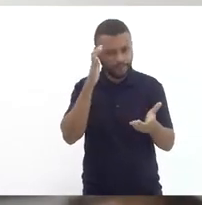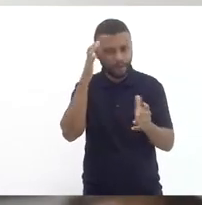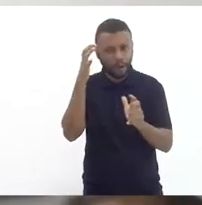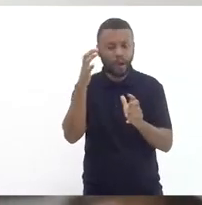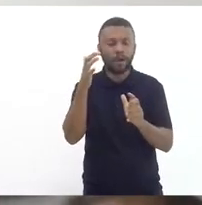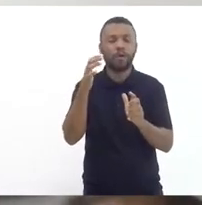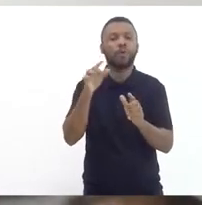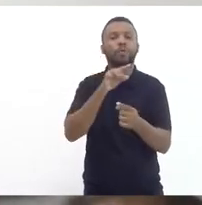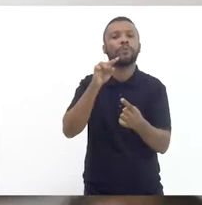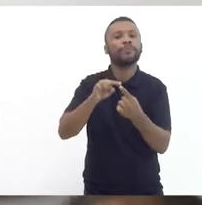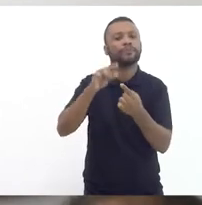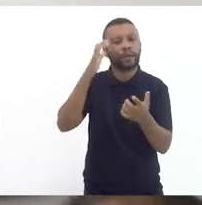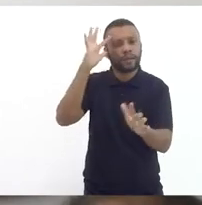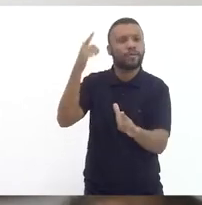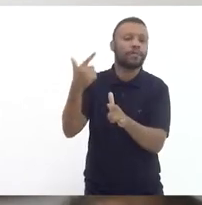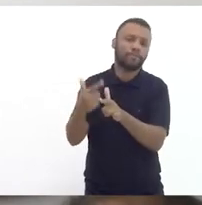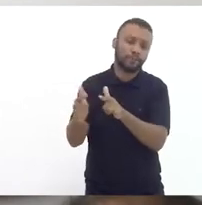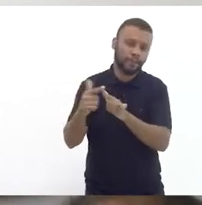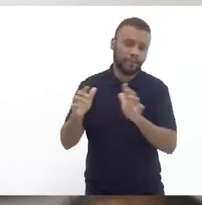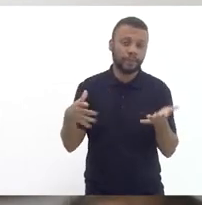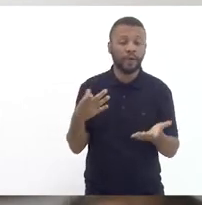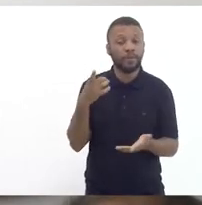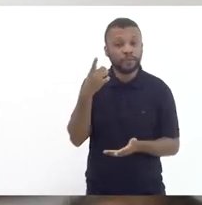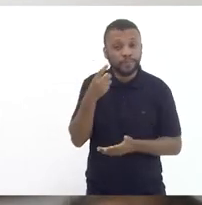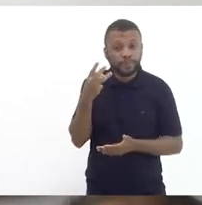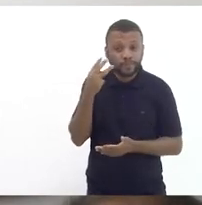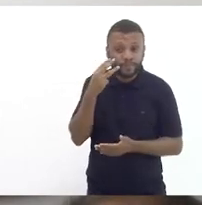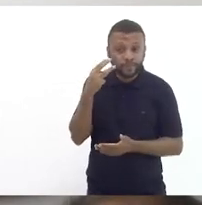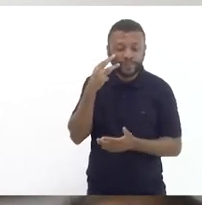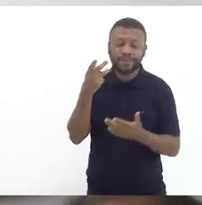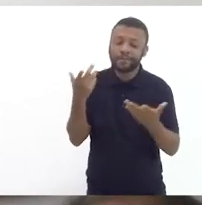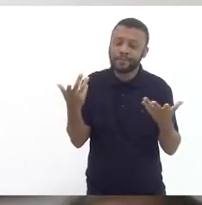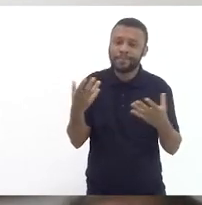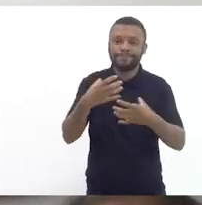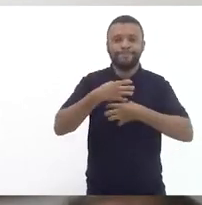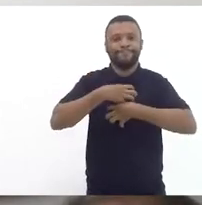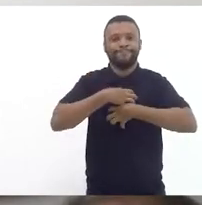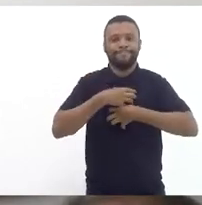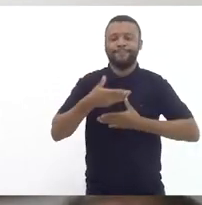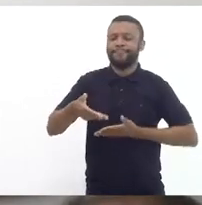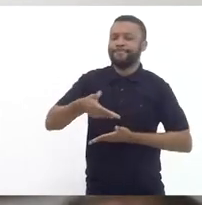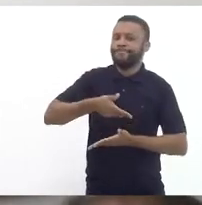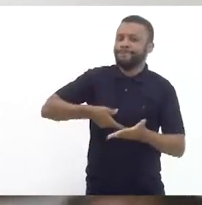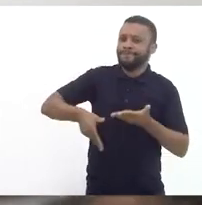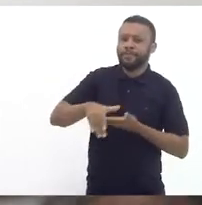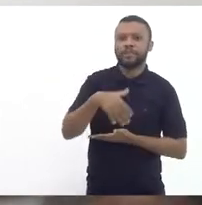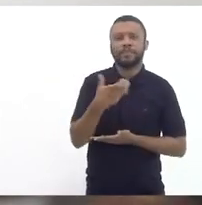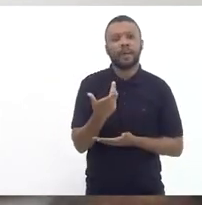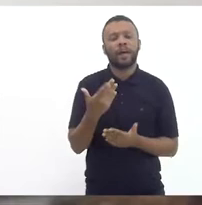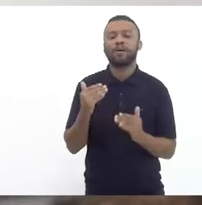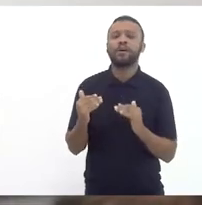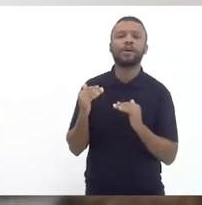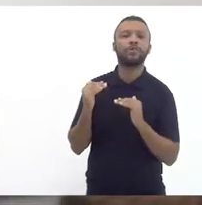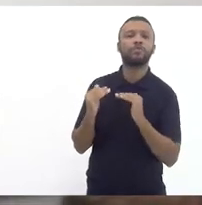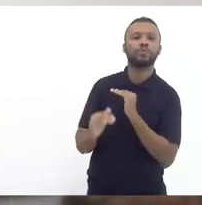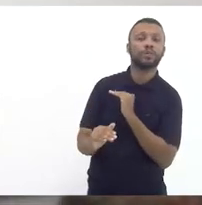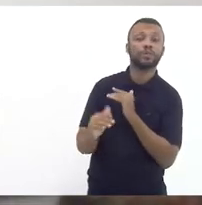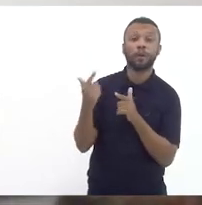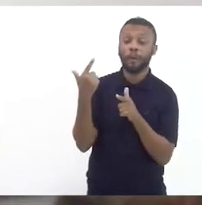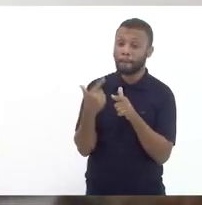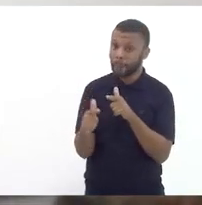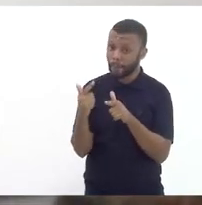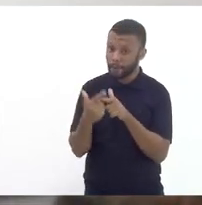solucionar esses problemas. E aí, deputado Valdec, fraternal, de uma forma muito fraternal, eu quero discordar de que os problemas